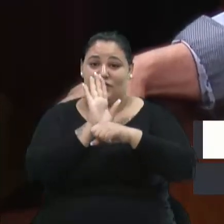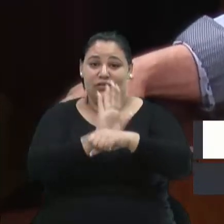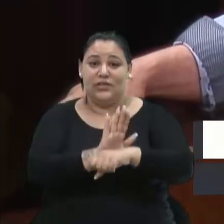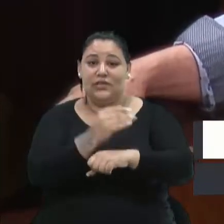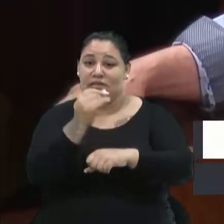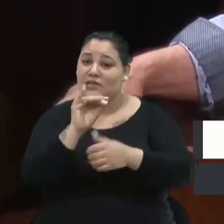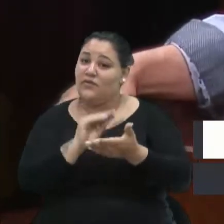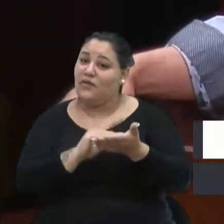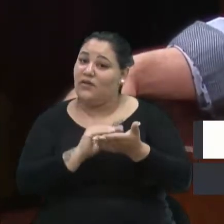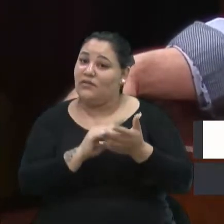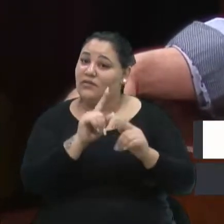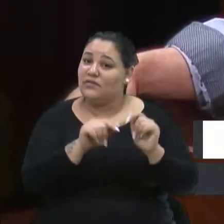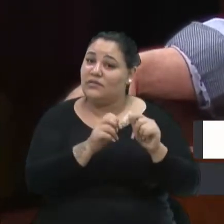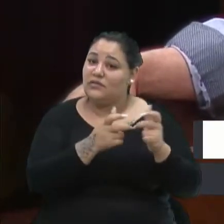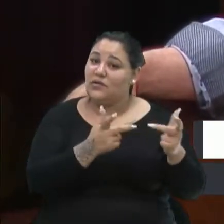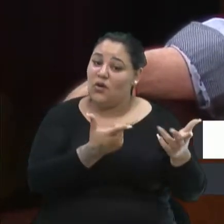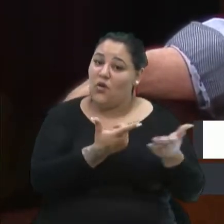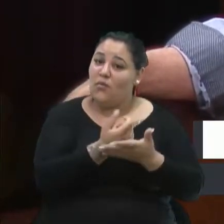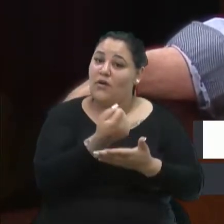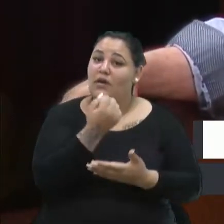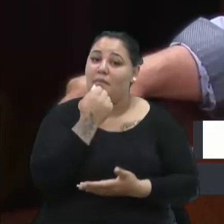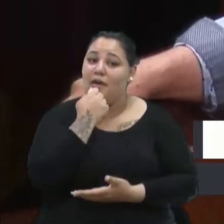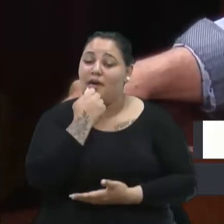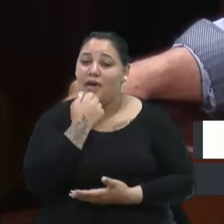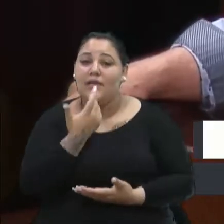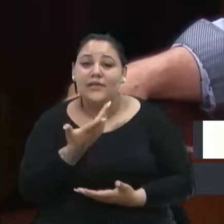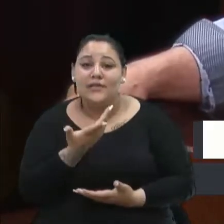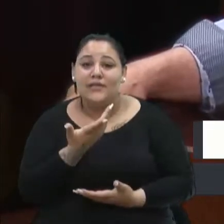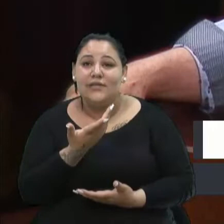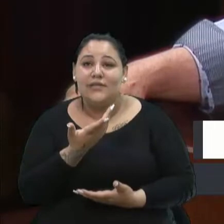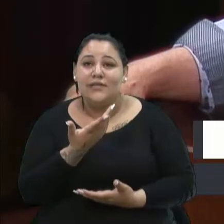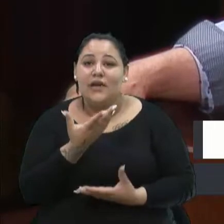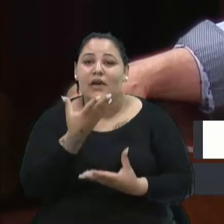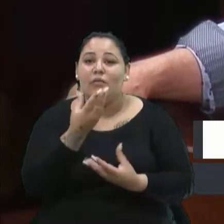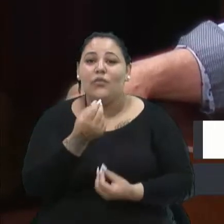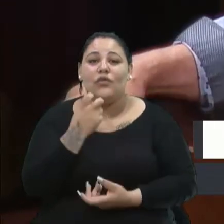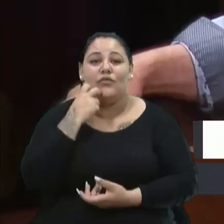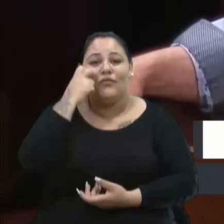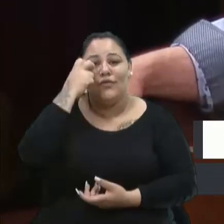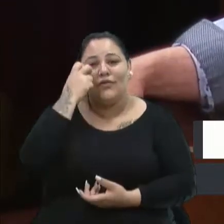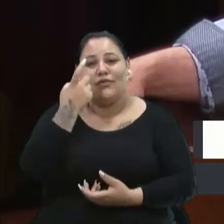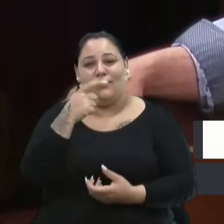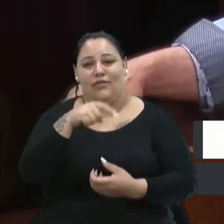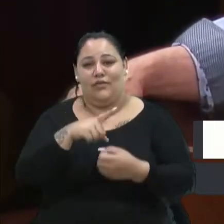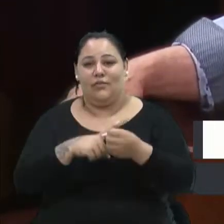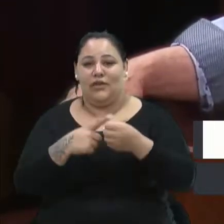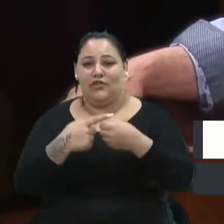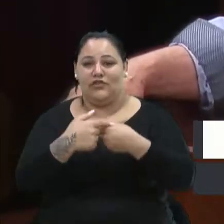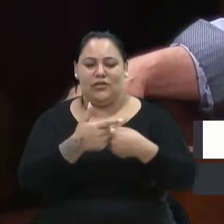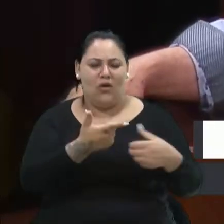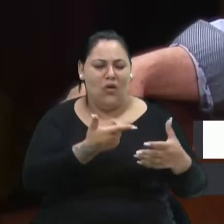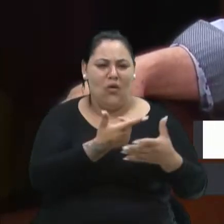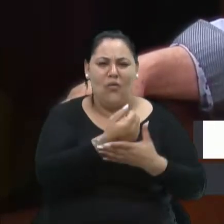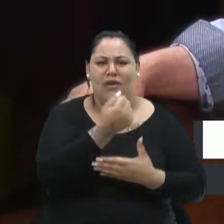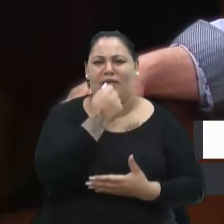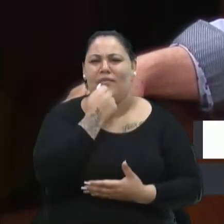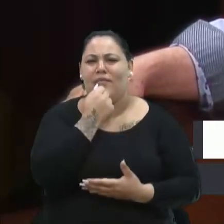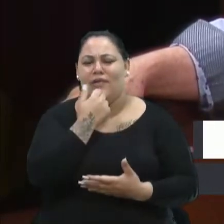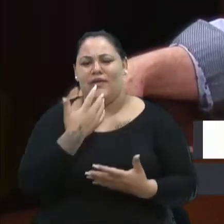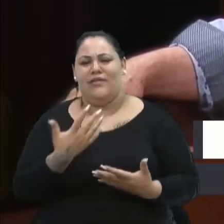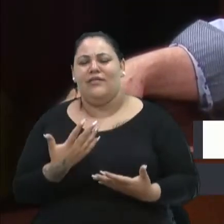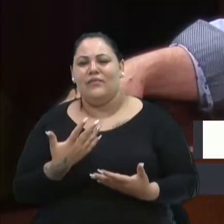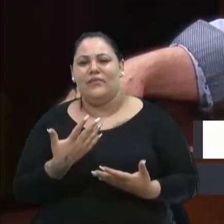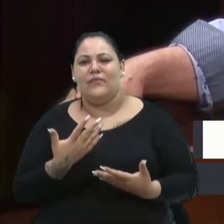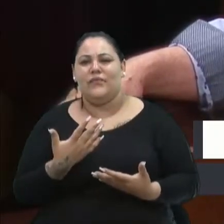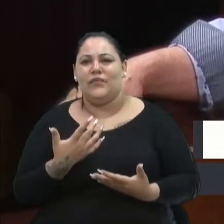recurso para compra de brita. É muito vergonhoso para Caxias do Sul ter que comprar brita, colegas. E